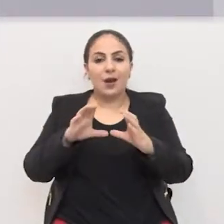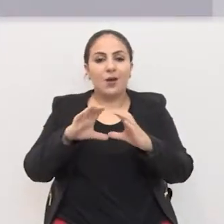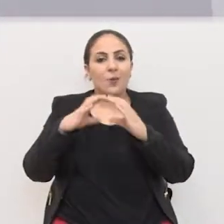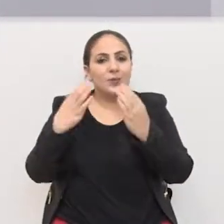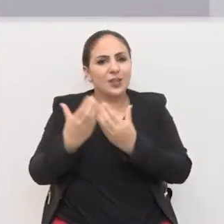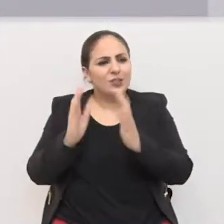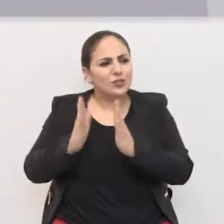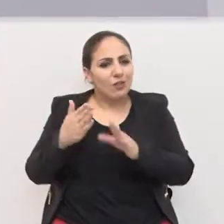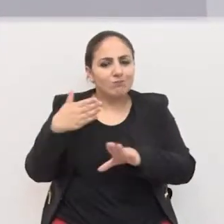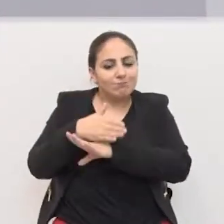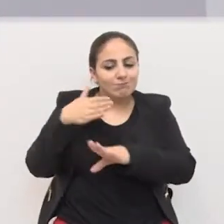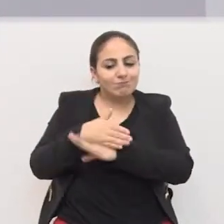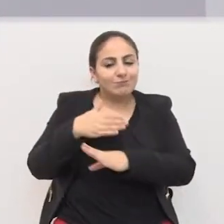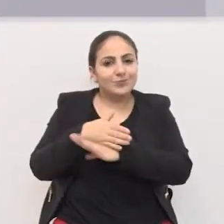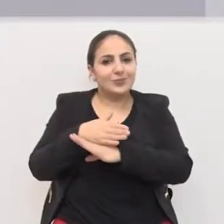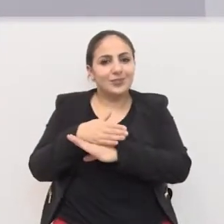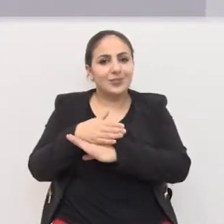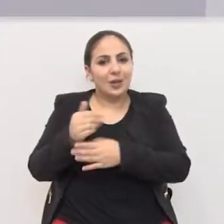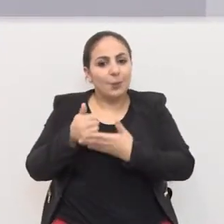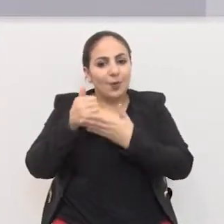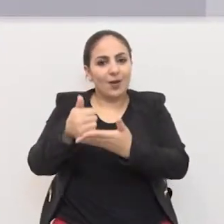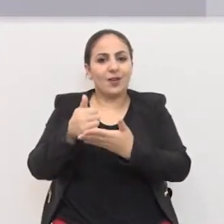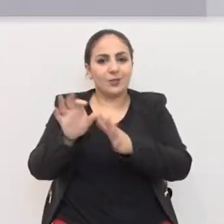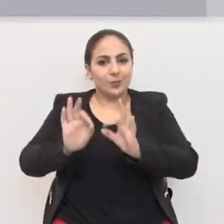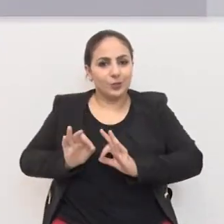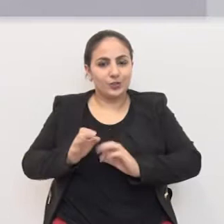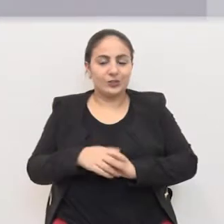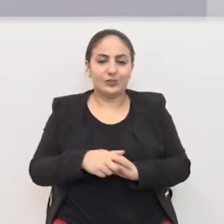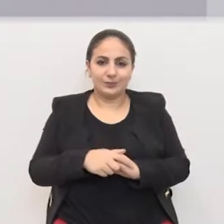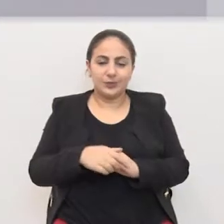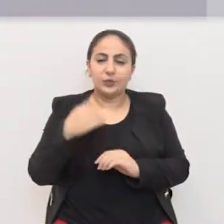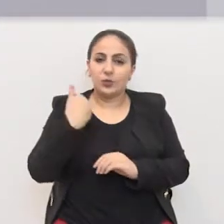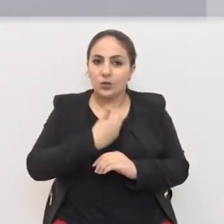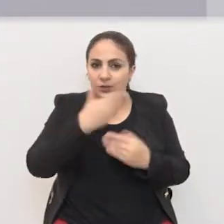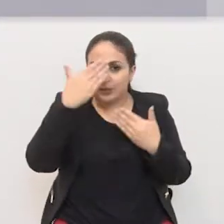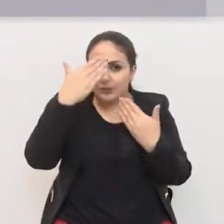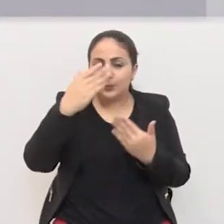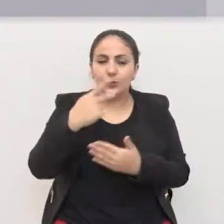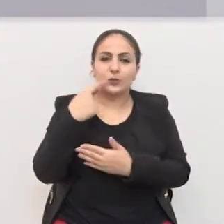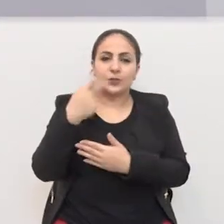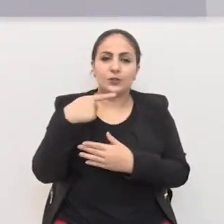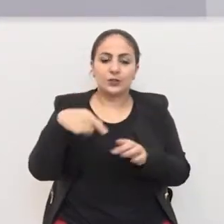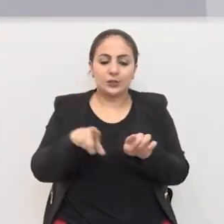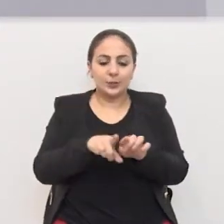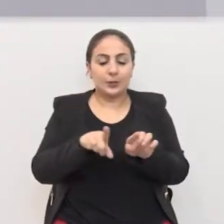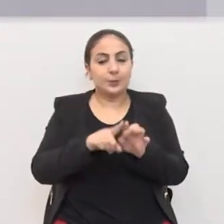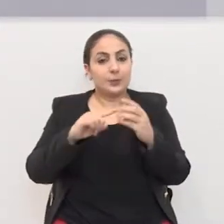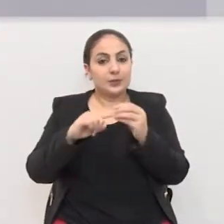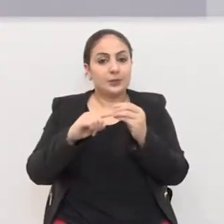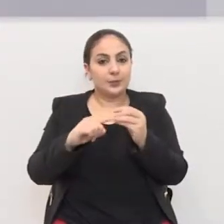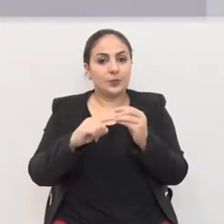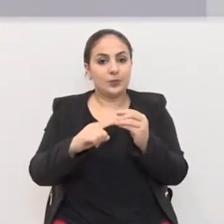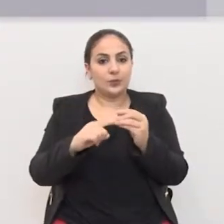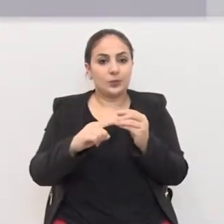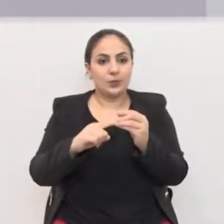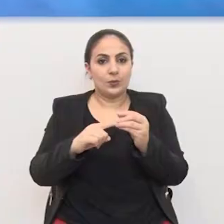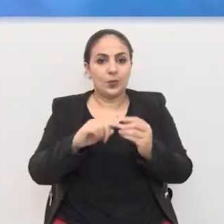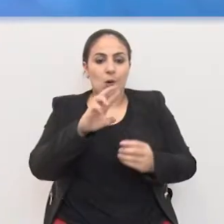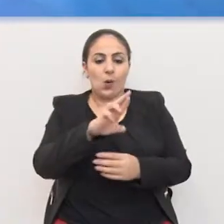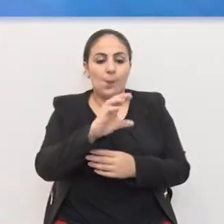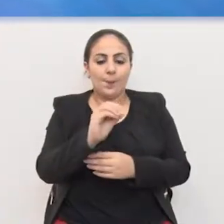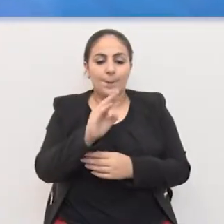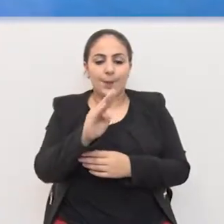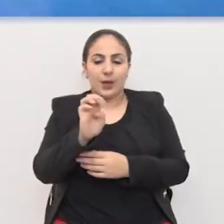que já estava abraçando esse projeto. Então a gente agradece assim, os vereadores aí, principalmente o